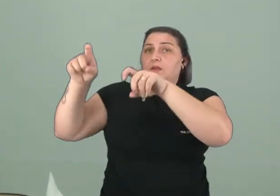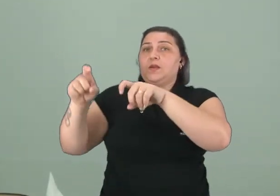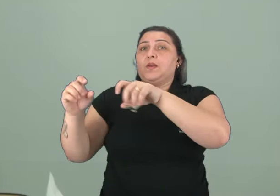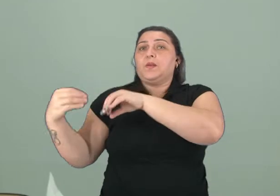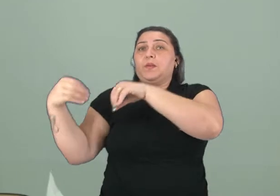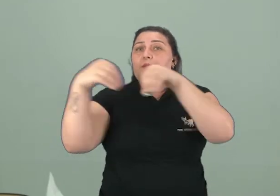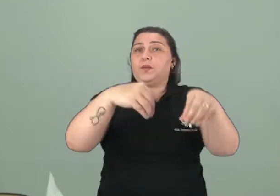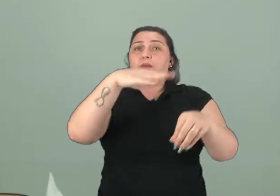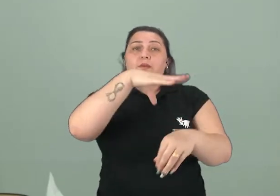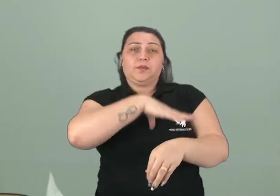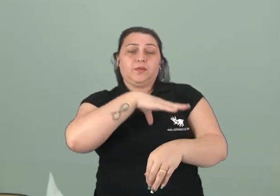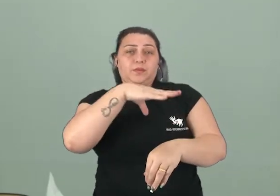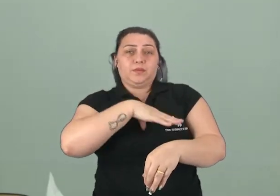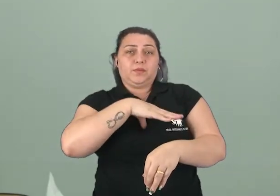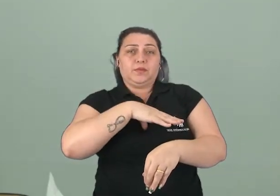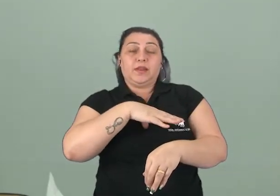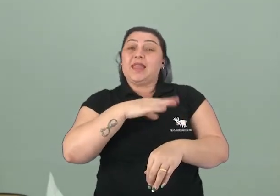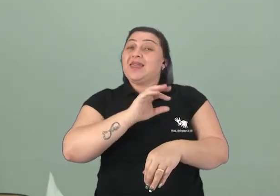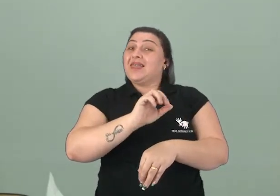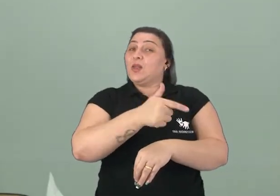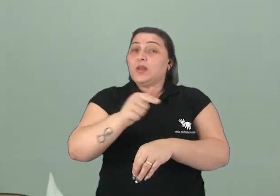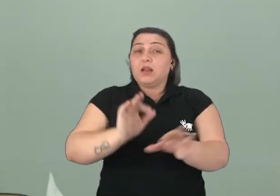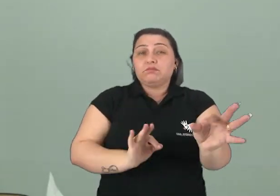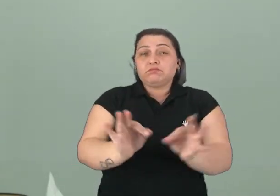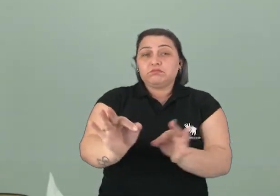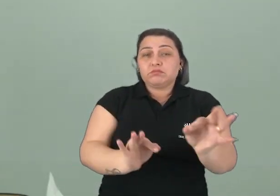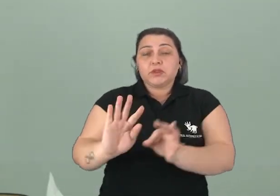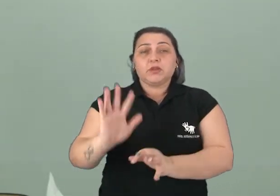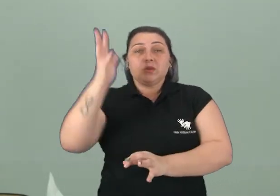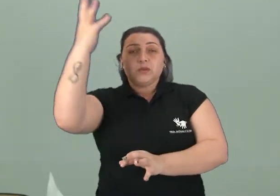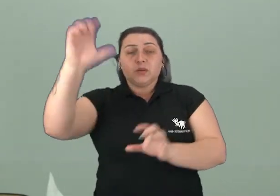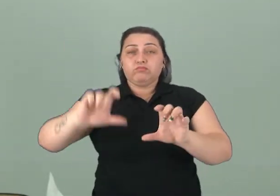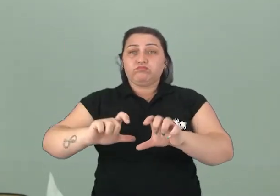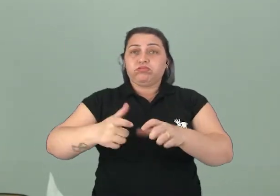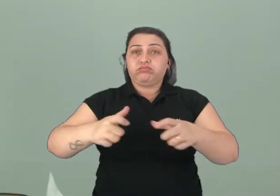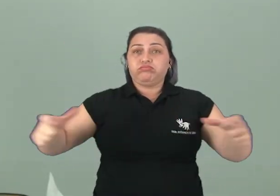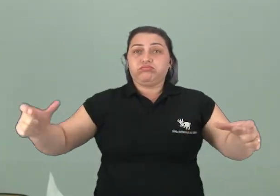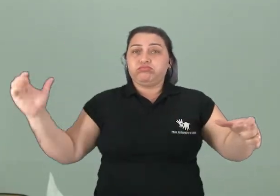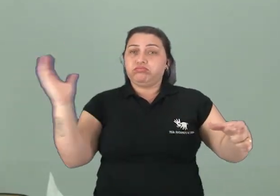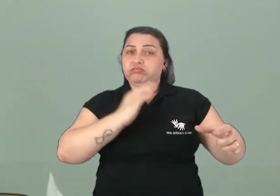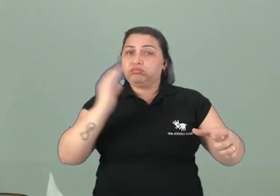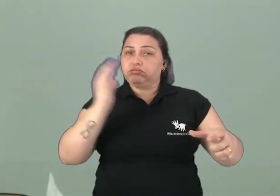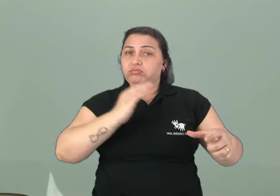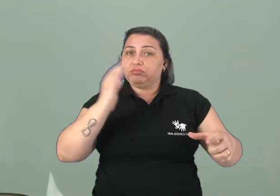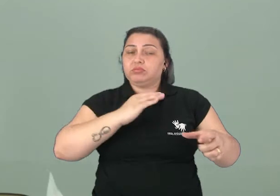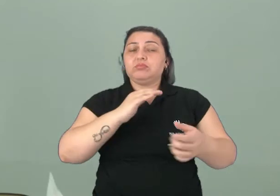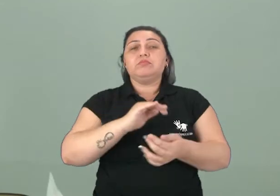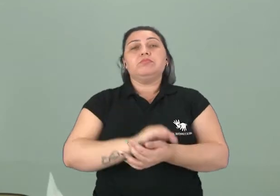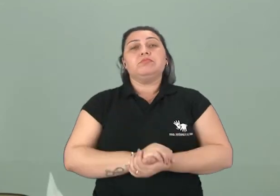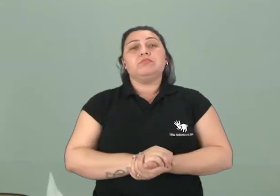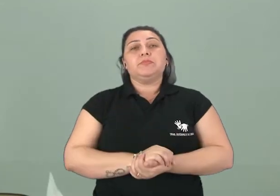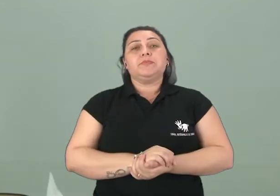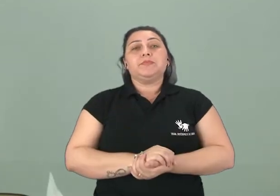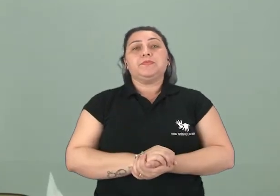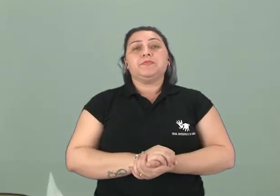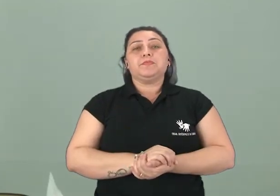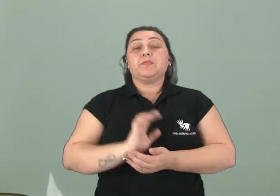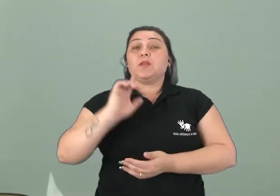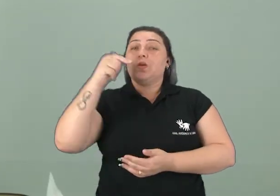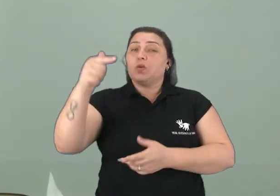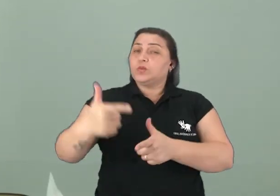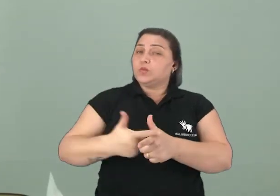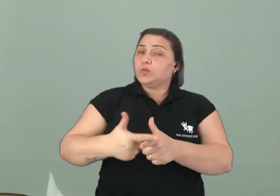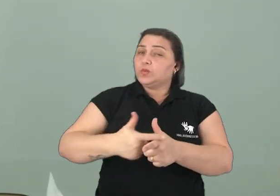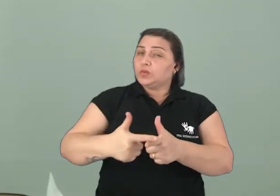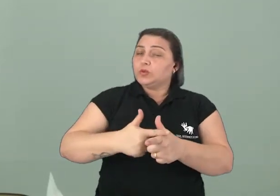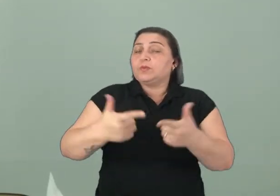quando esse processo não é organizado, acontece esse crescimento acelerado e aí gera outros